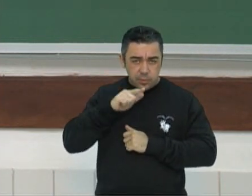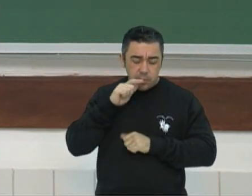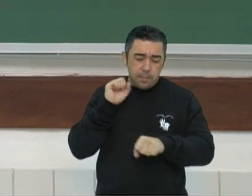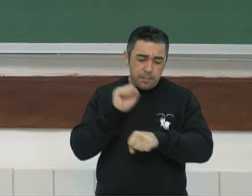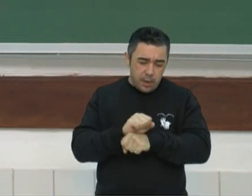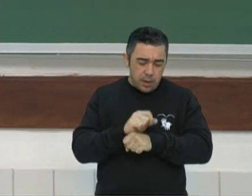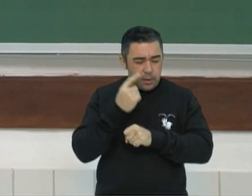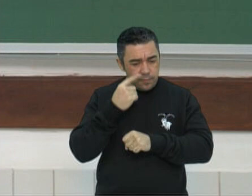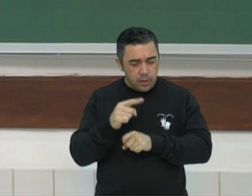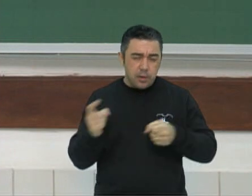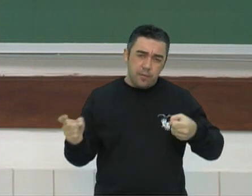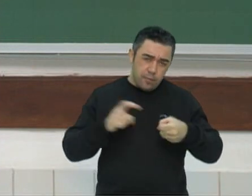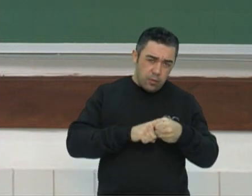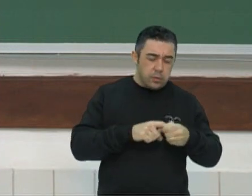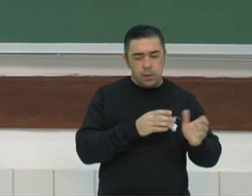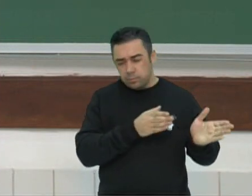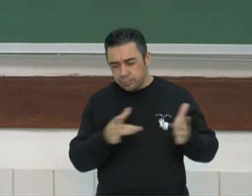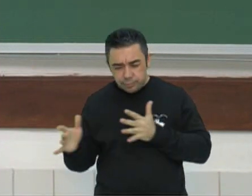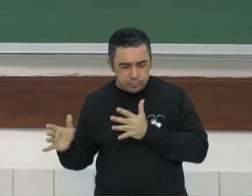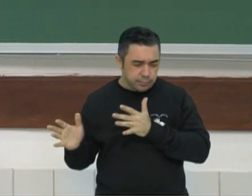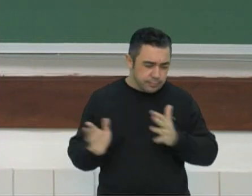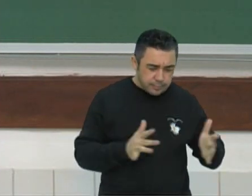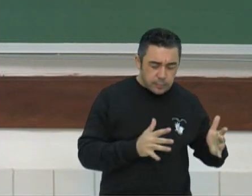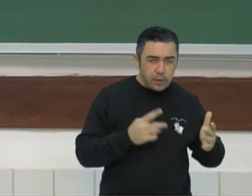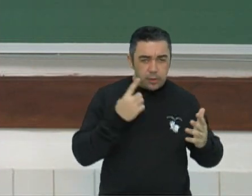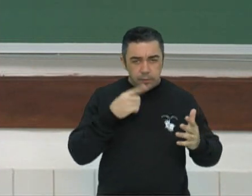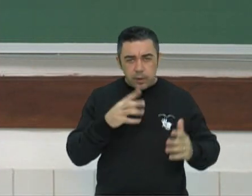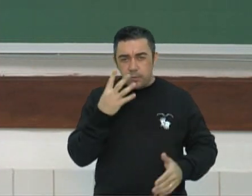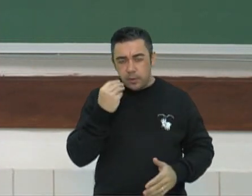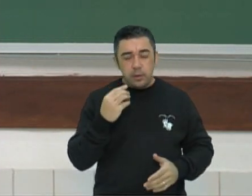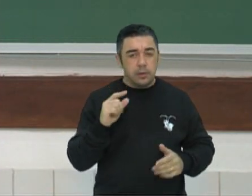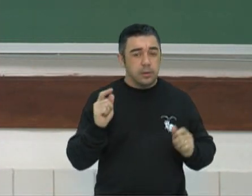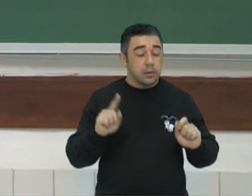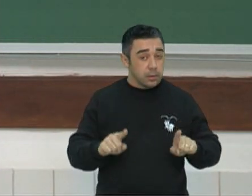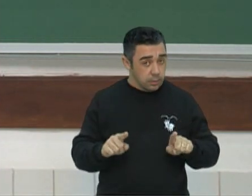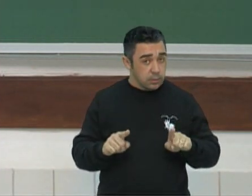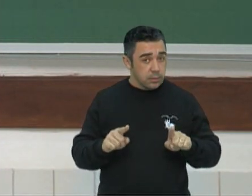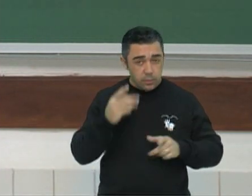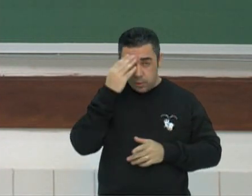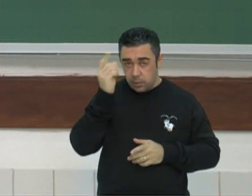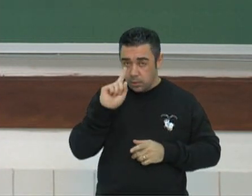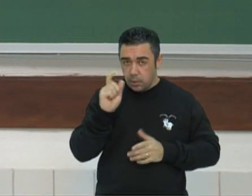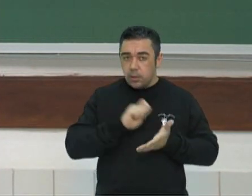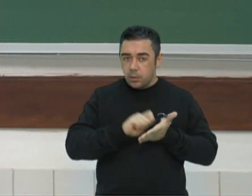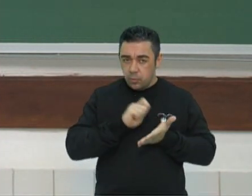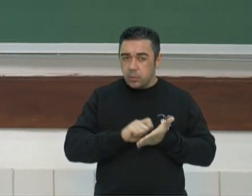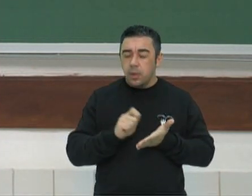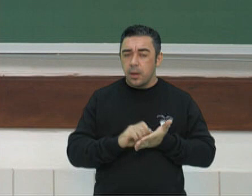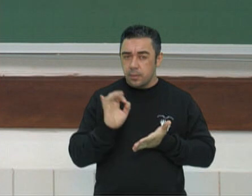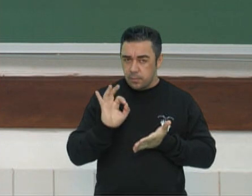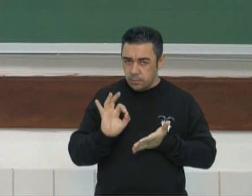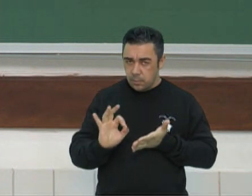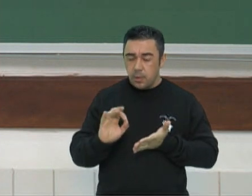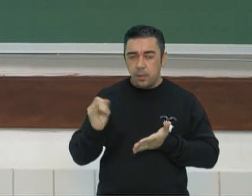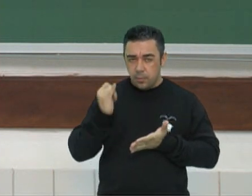parar, voltar, avançar, dar print alguma coisa. Não esqueça de fazer suas anotações,